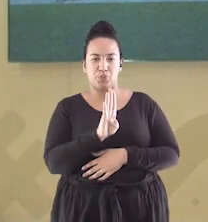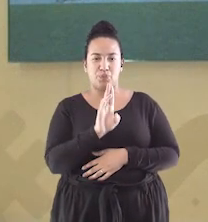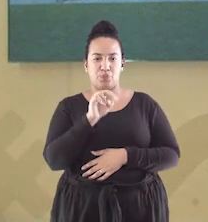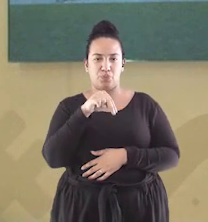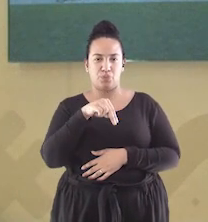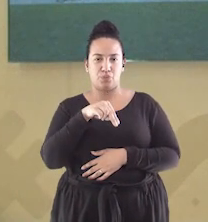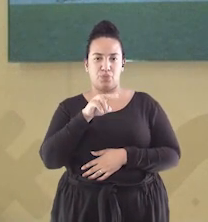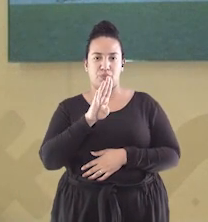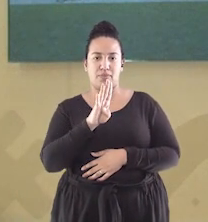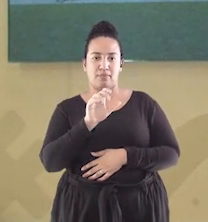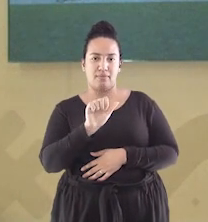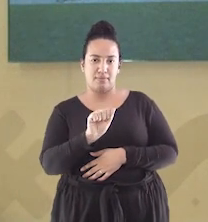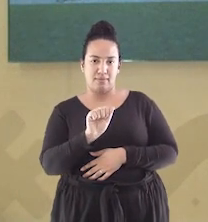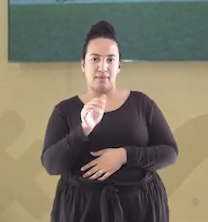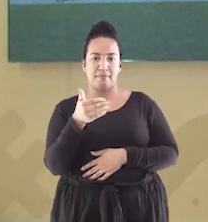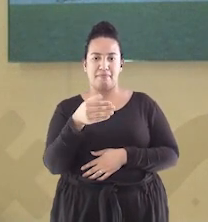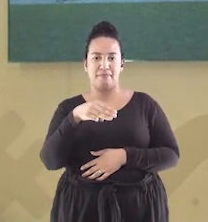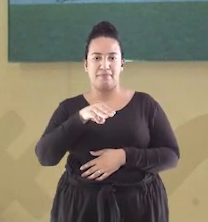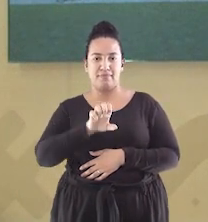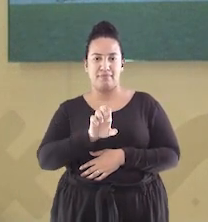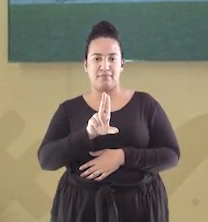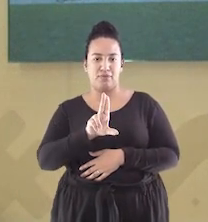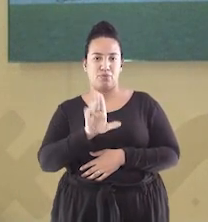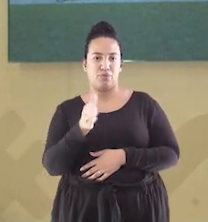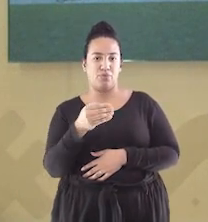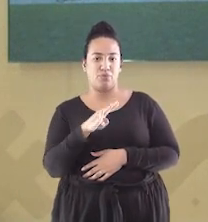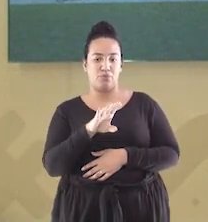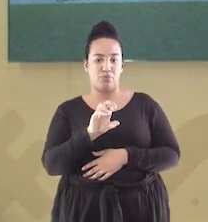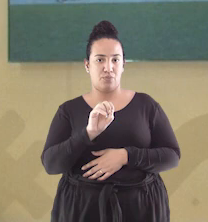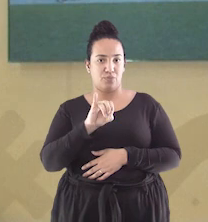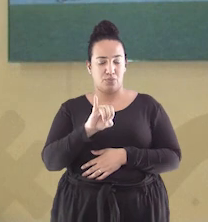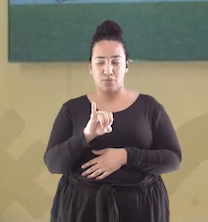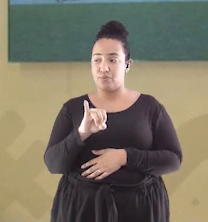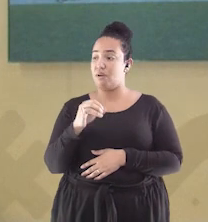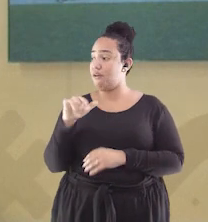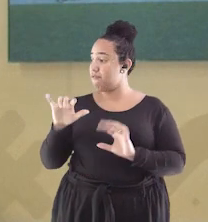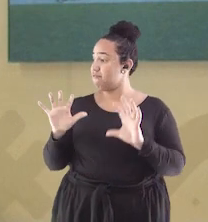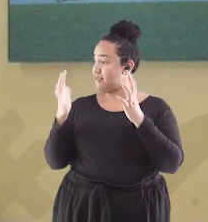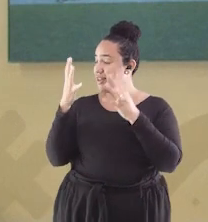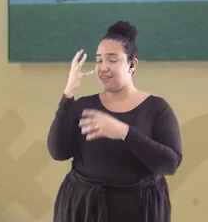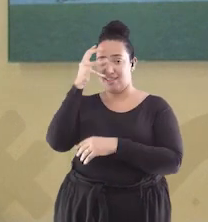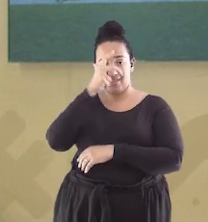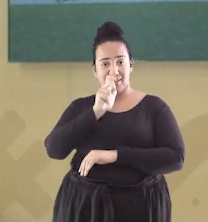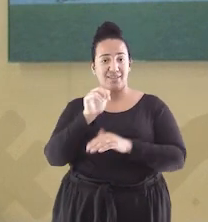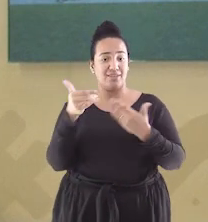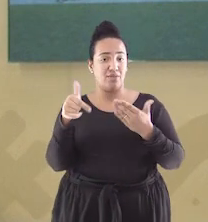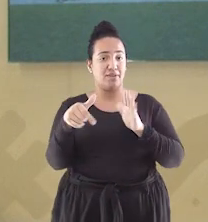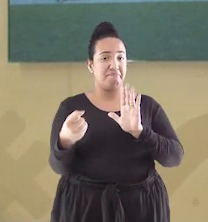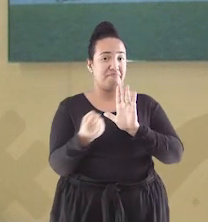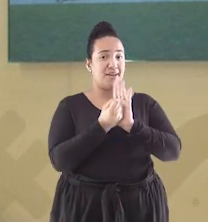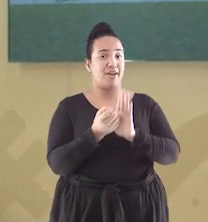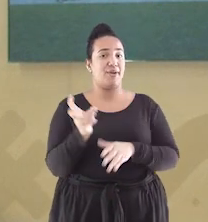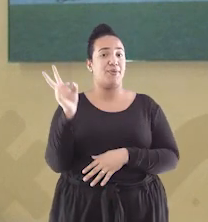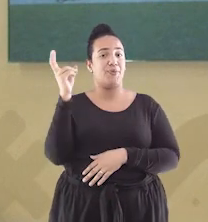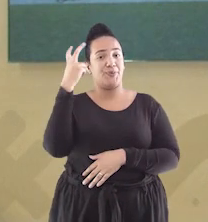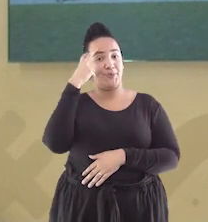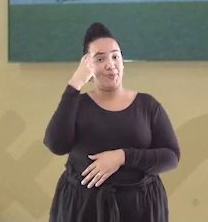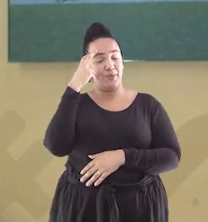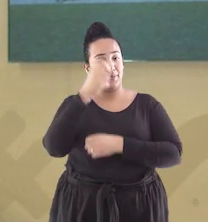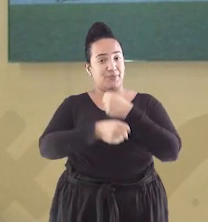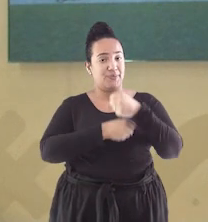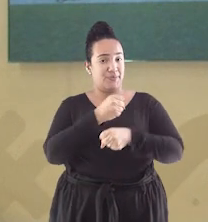Boi do Maranhão? Sim, é uma festa lindíssima. E ela foi reconhecida como Patrimônio Cultural Imaterial pela